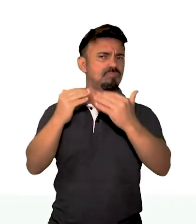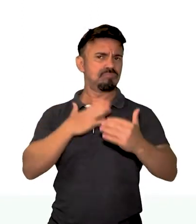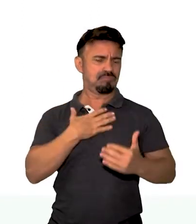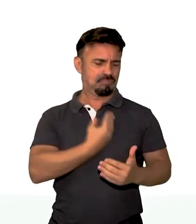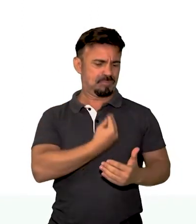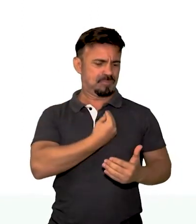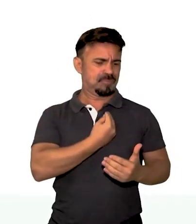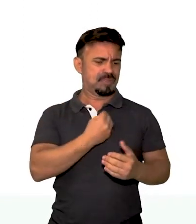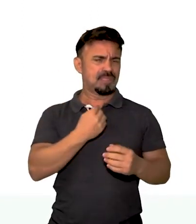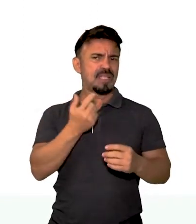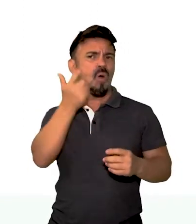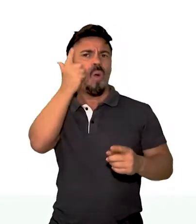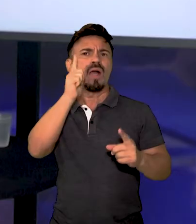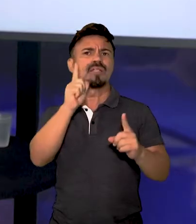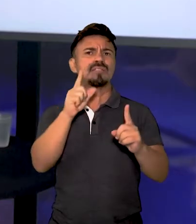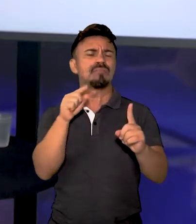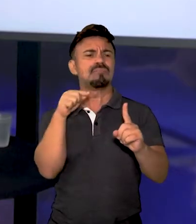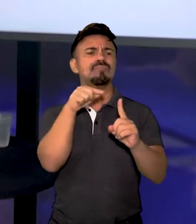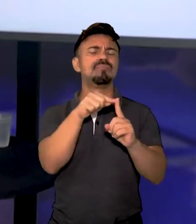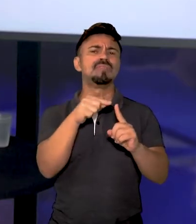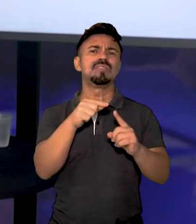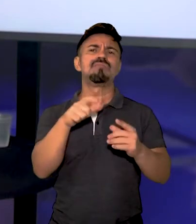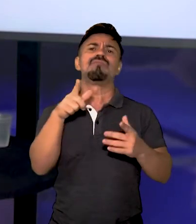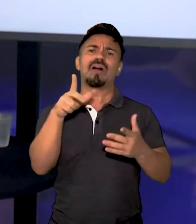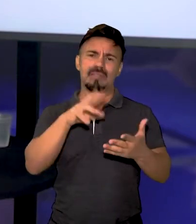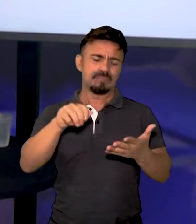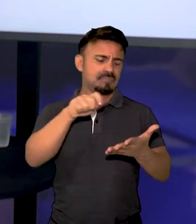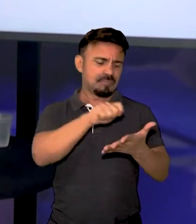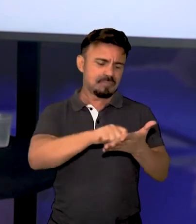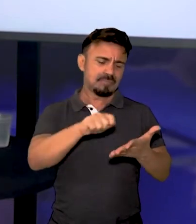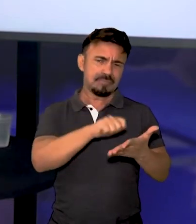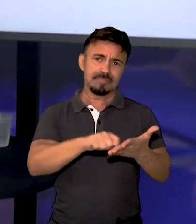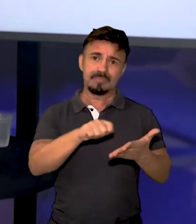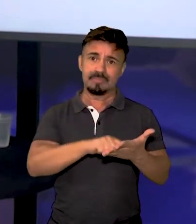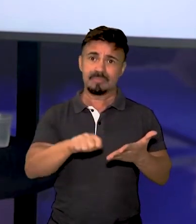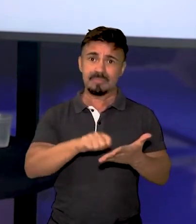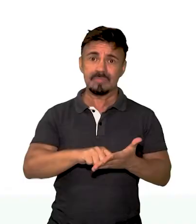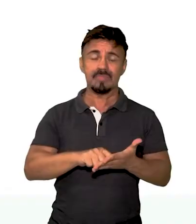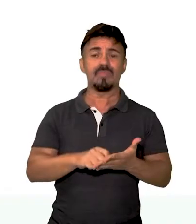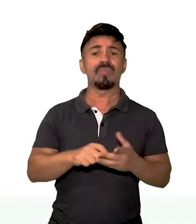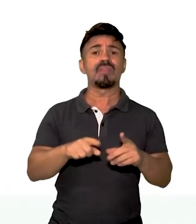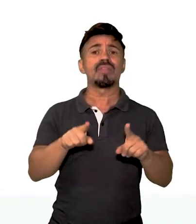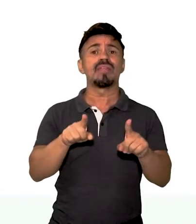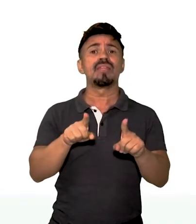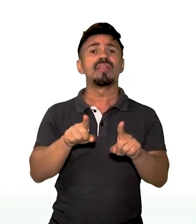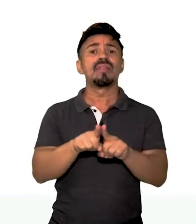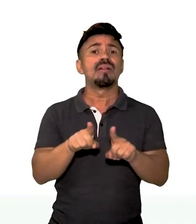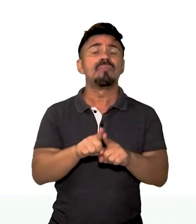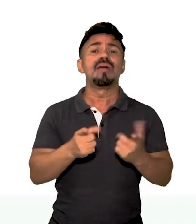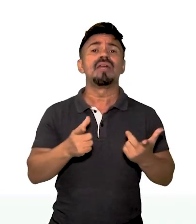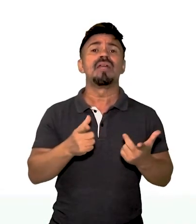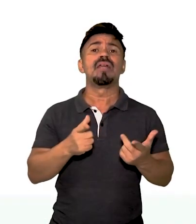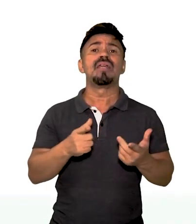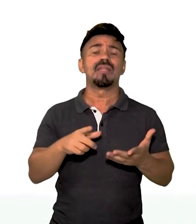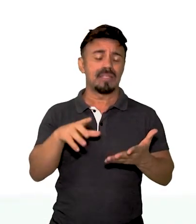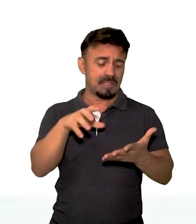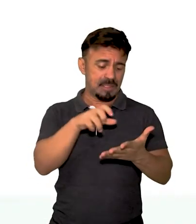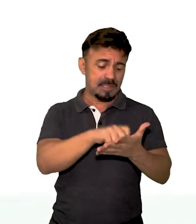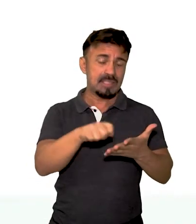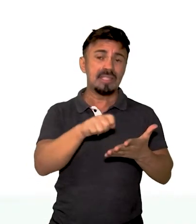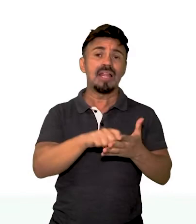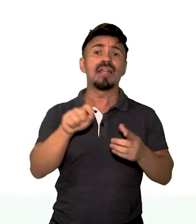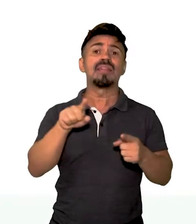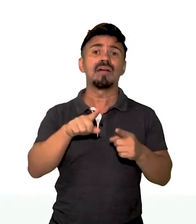quer alcançar? E se você vai alcançando, você vai colocando naquele seu diário. E nada melhor do que registrar a